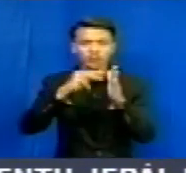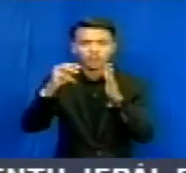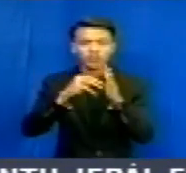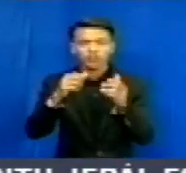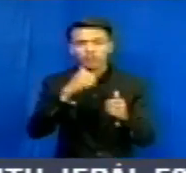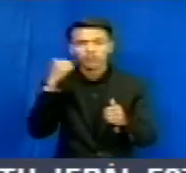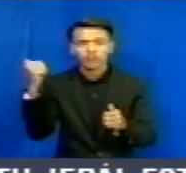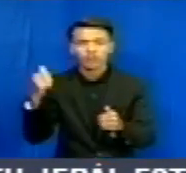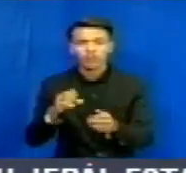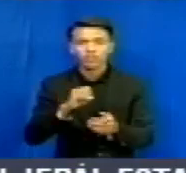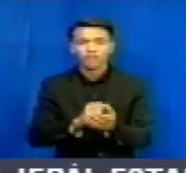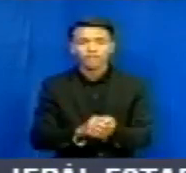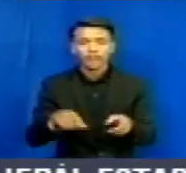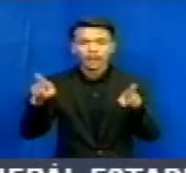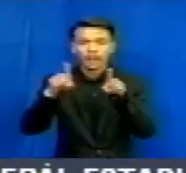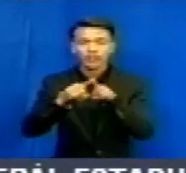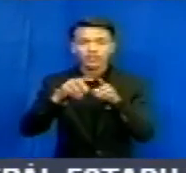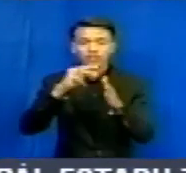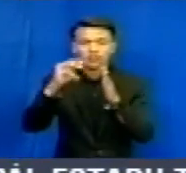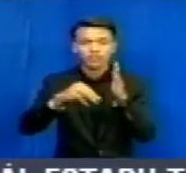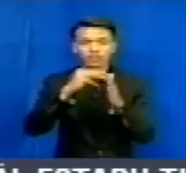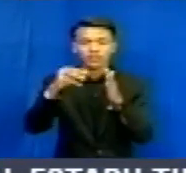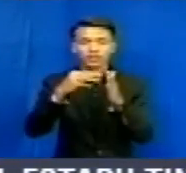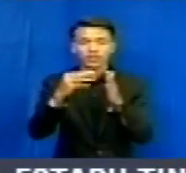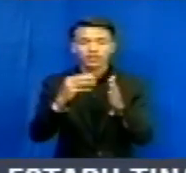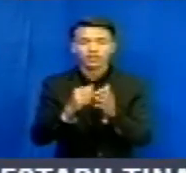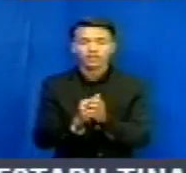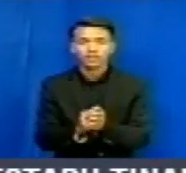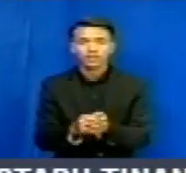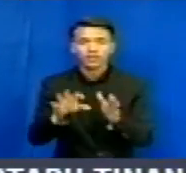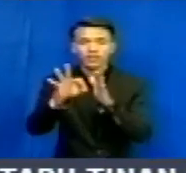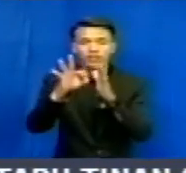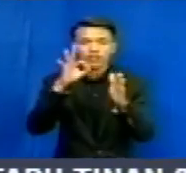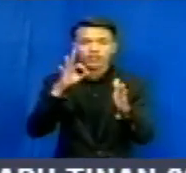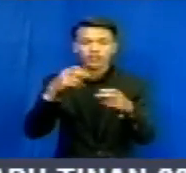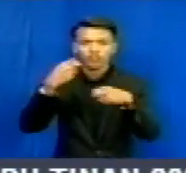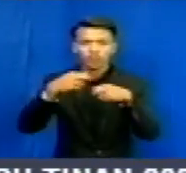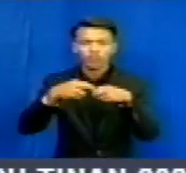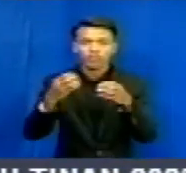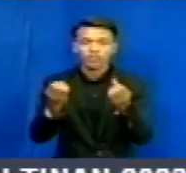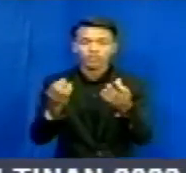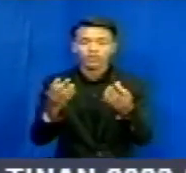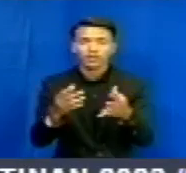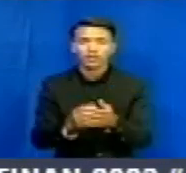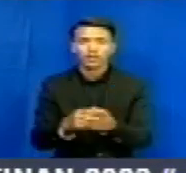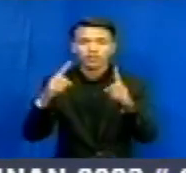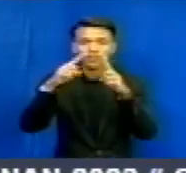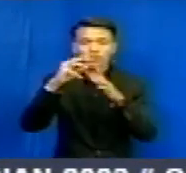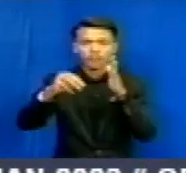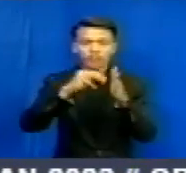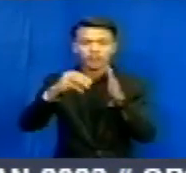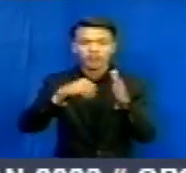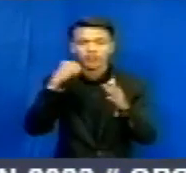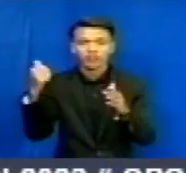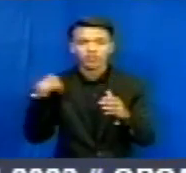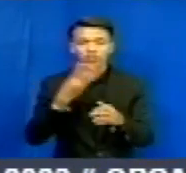haunei a nessa média audiovisual né reta nesse desafio boto teves agora ba mere ser selu